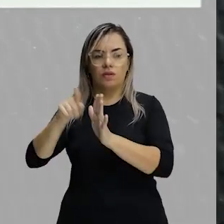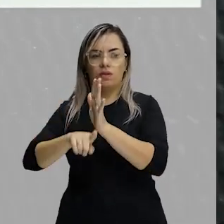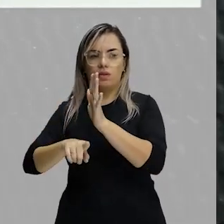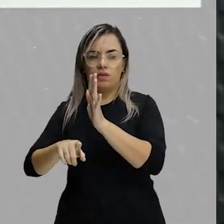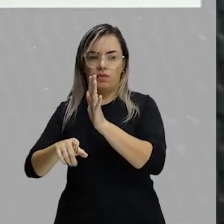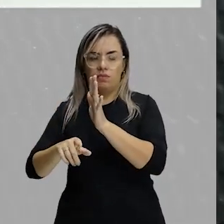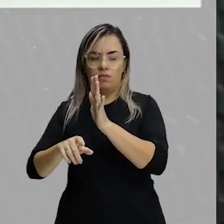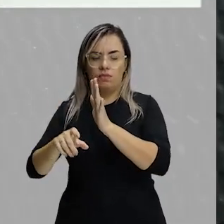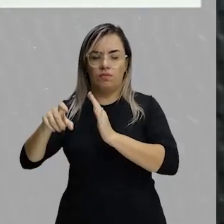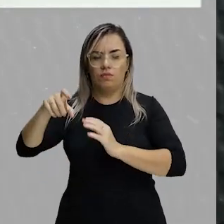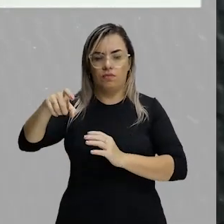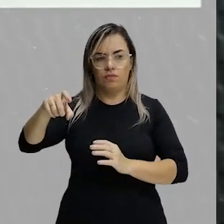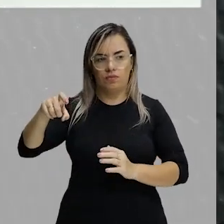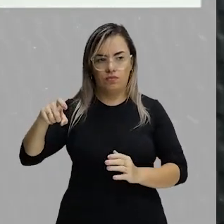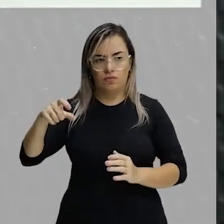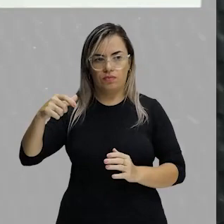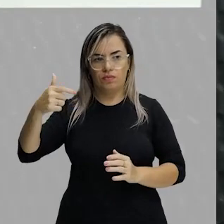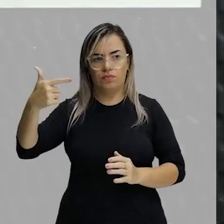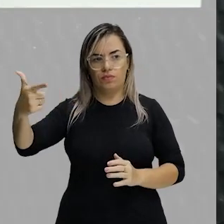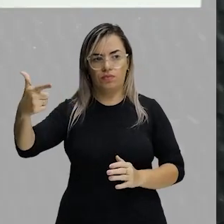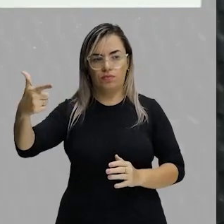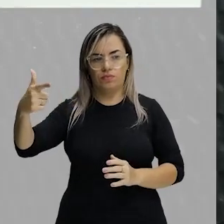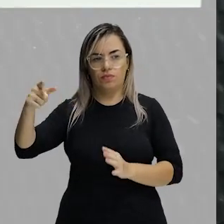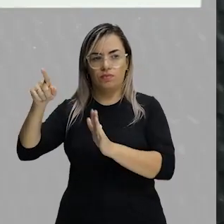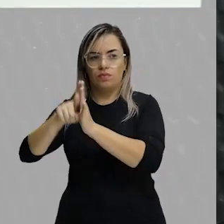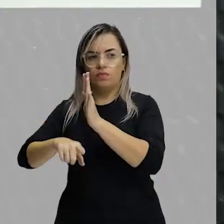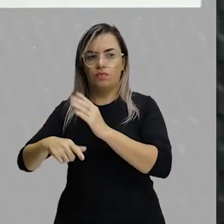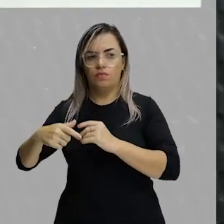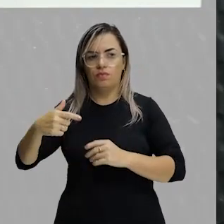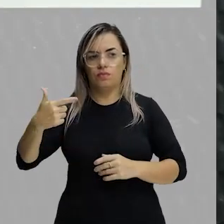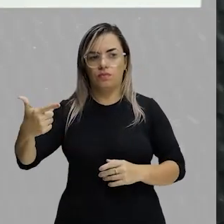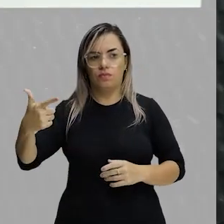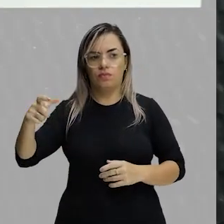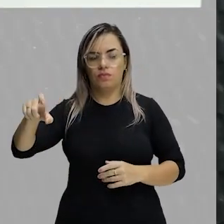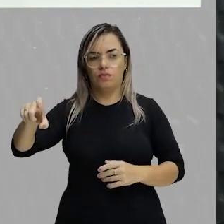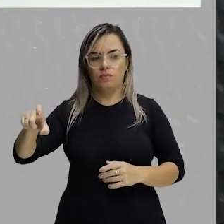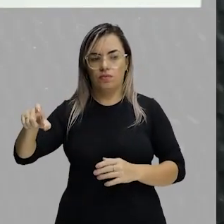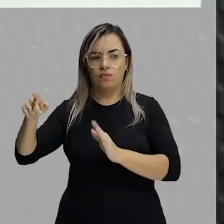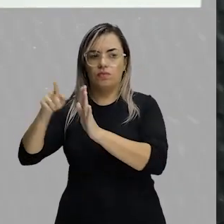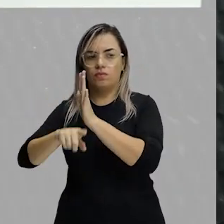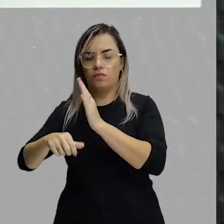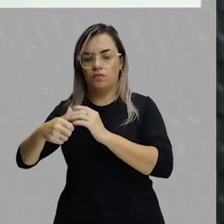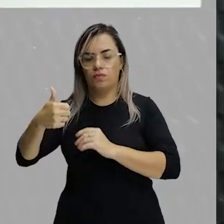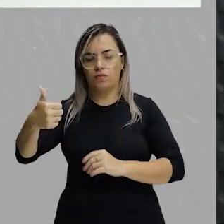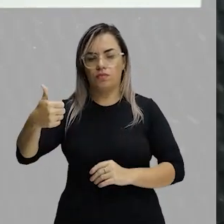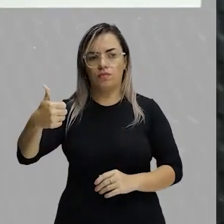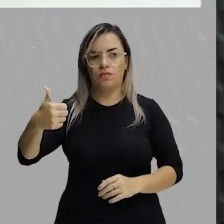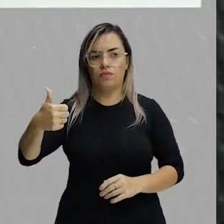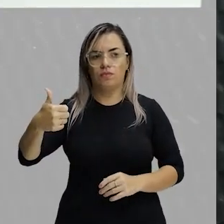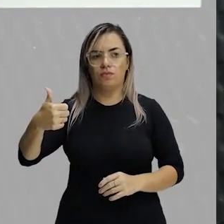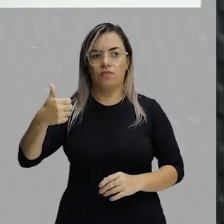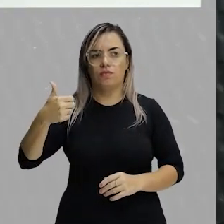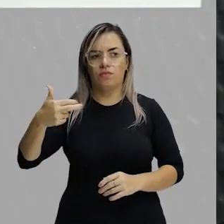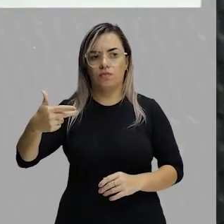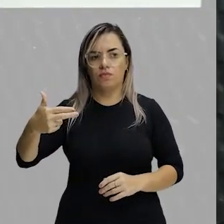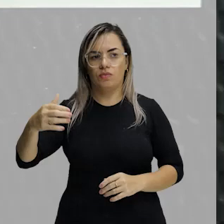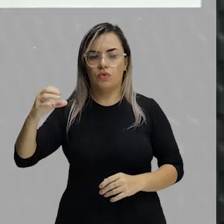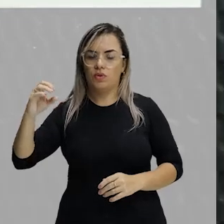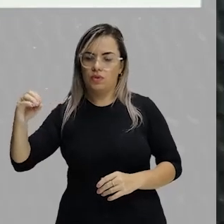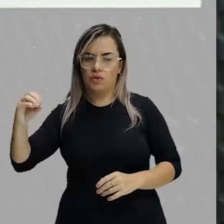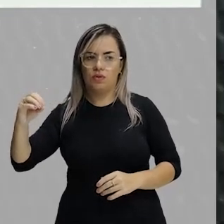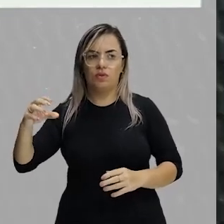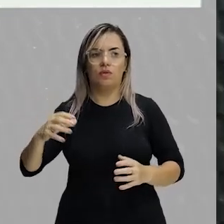menos x ao quadrado menos 2x menos 1 igual a